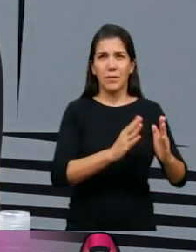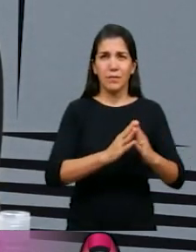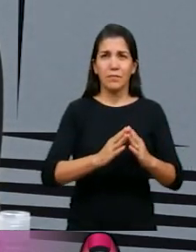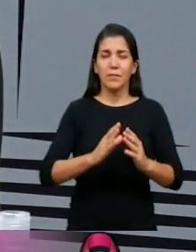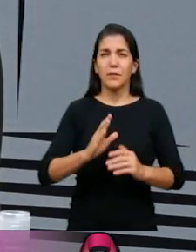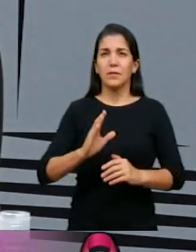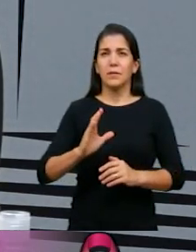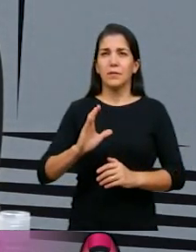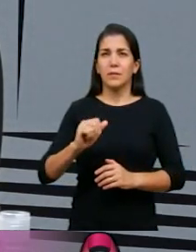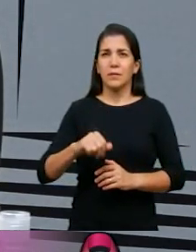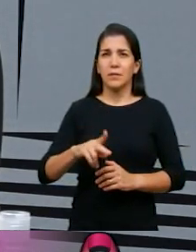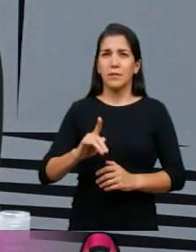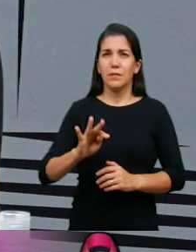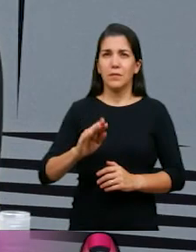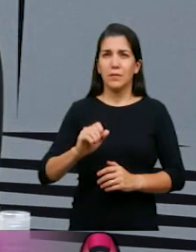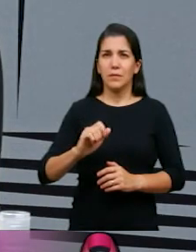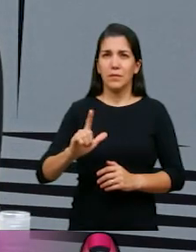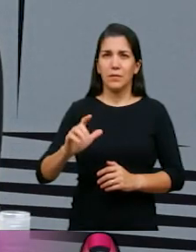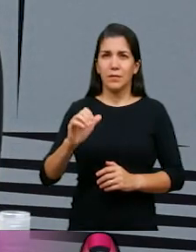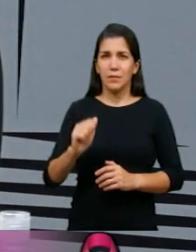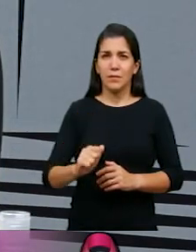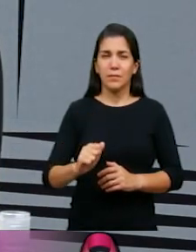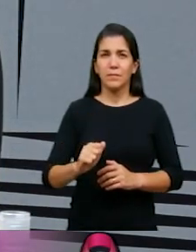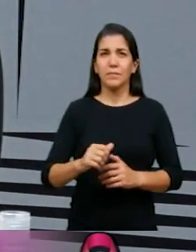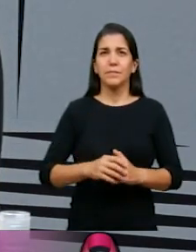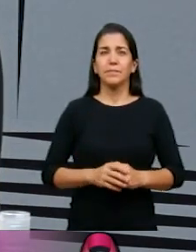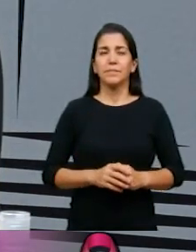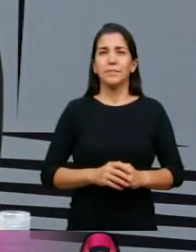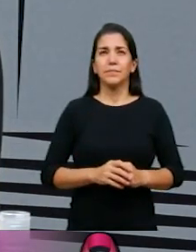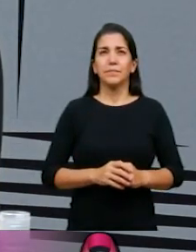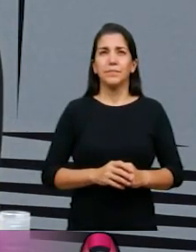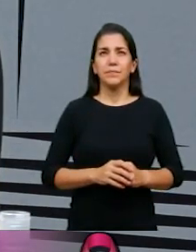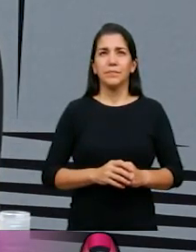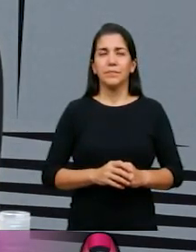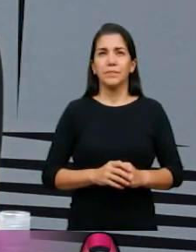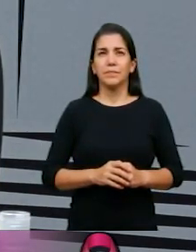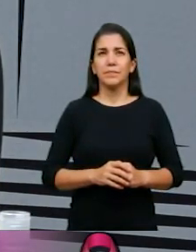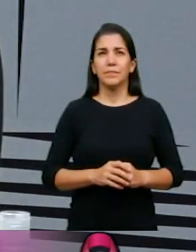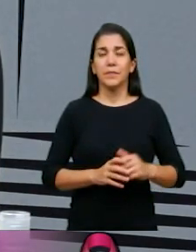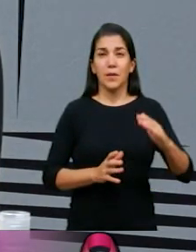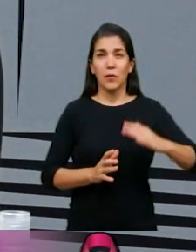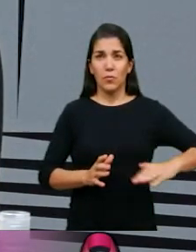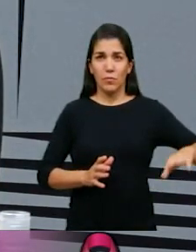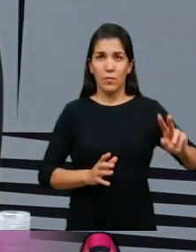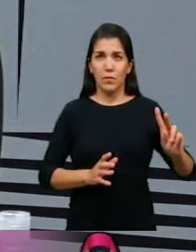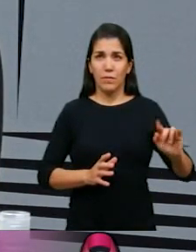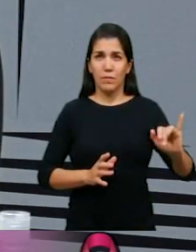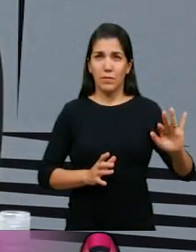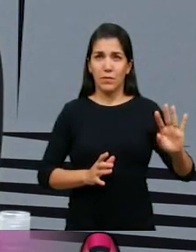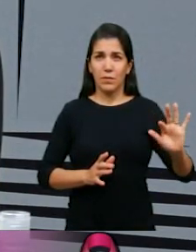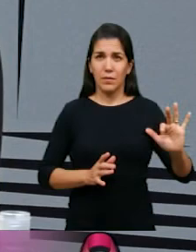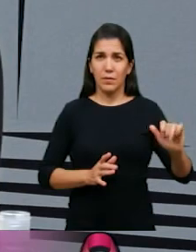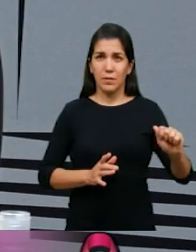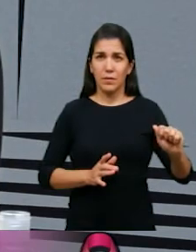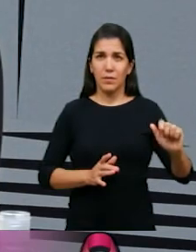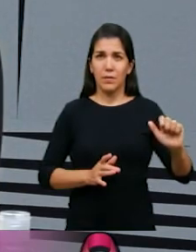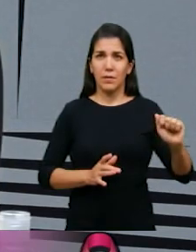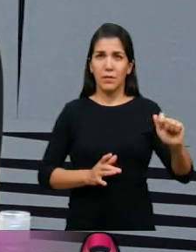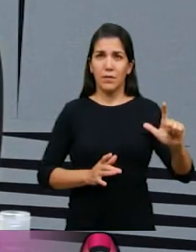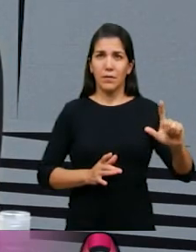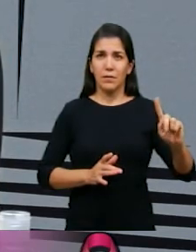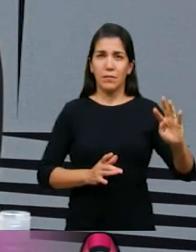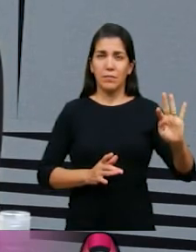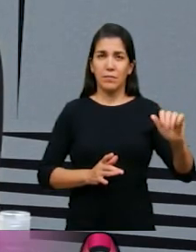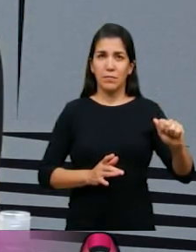localizado na Avenida 2 de Dezembro, número 2112, no bairro Vila Alba, onde residem